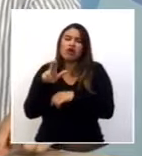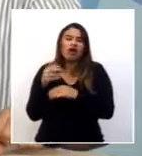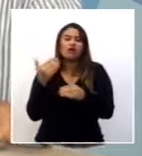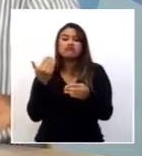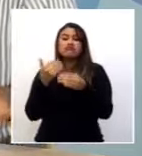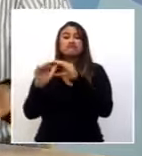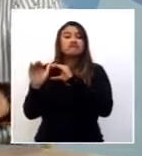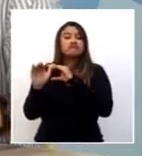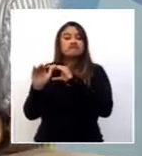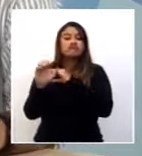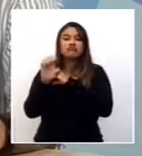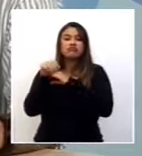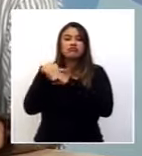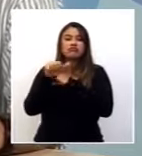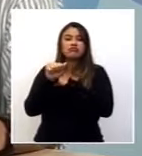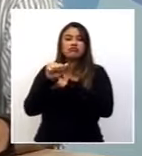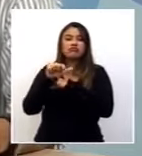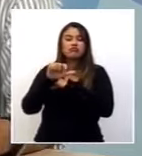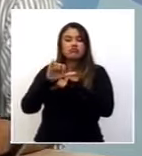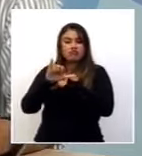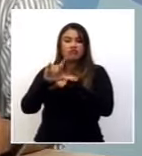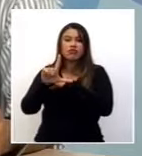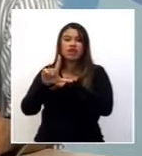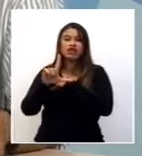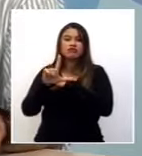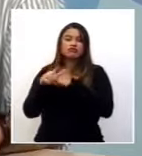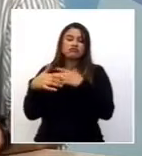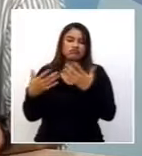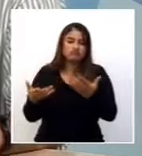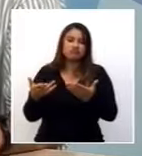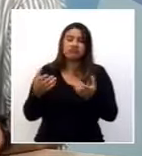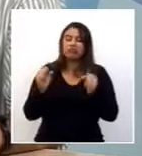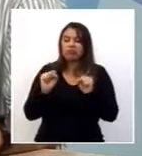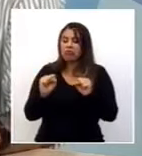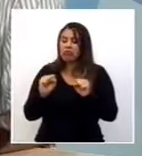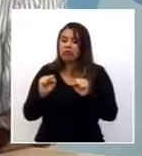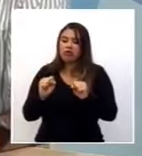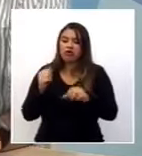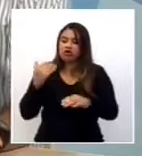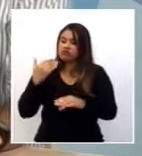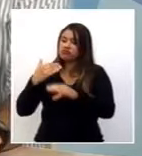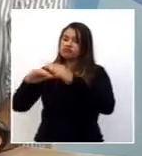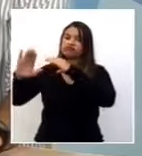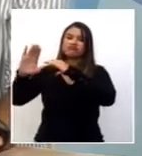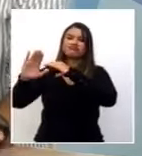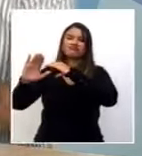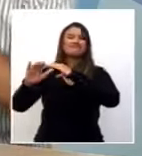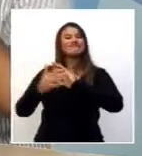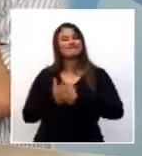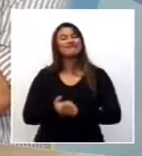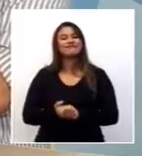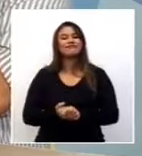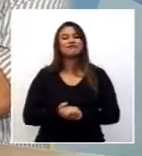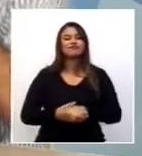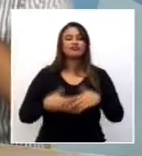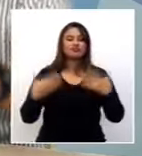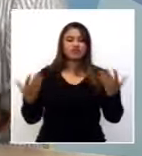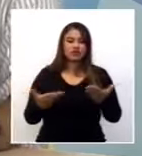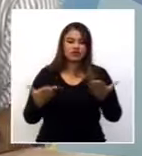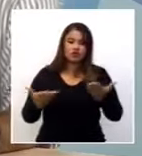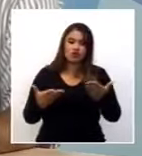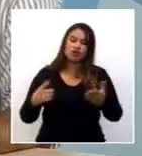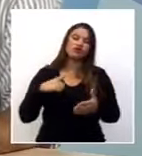o resumo e utiliza como ferramenta o e-mail. Tudo bem? Então, agora, a gente vai para uma